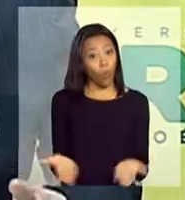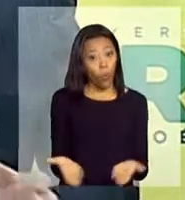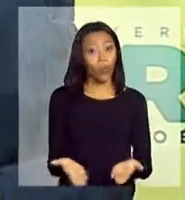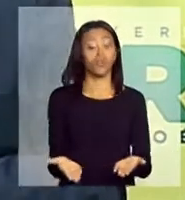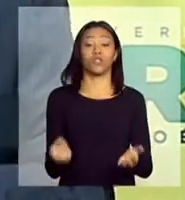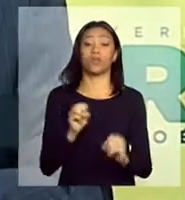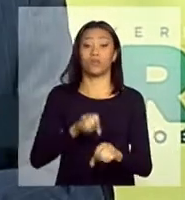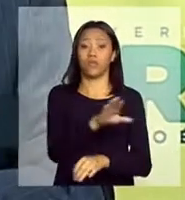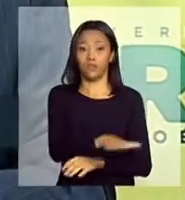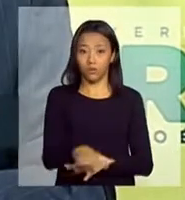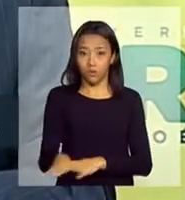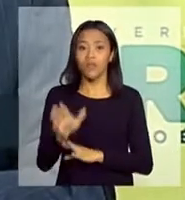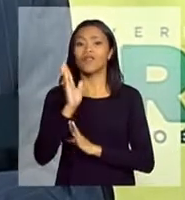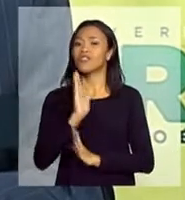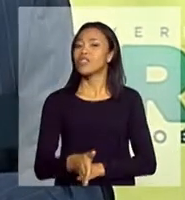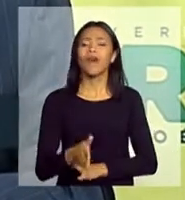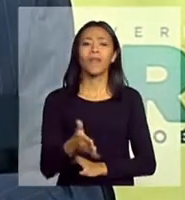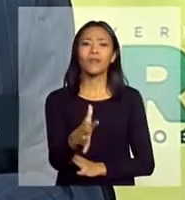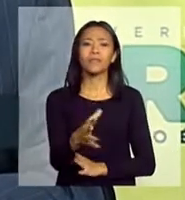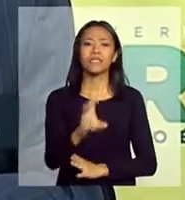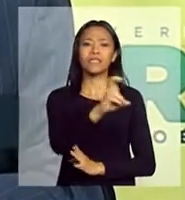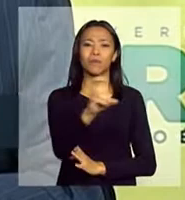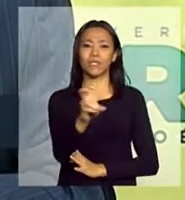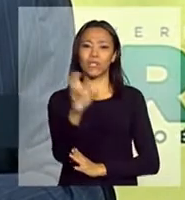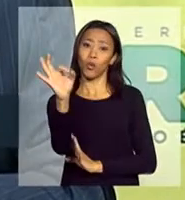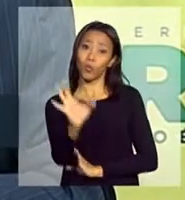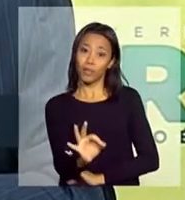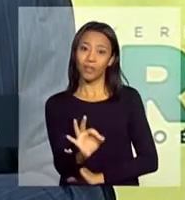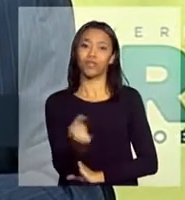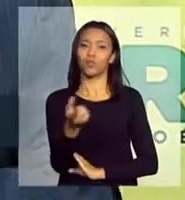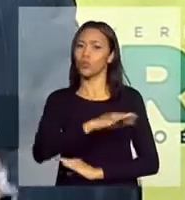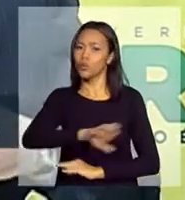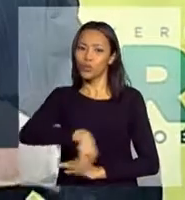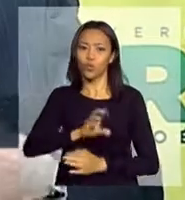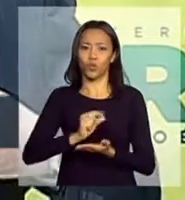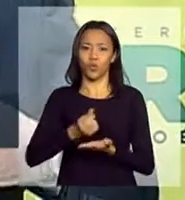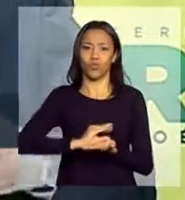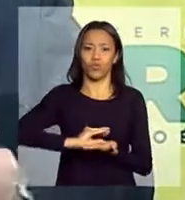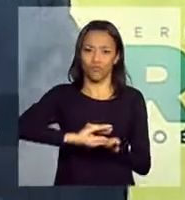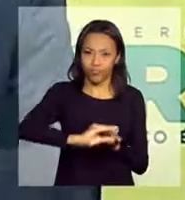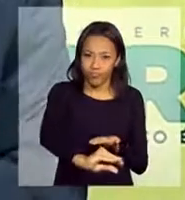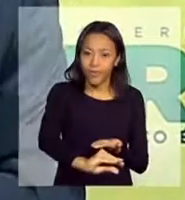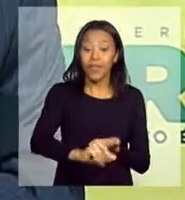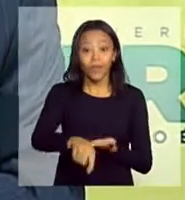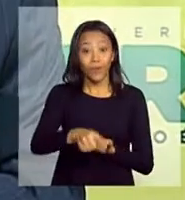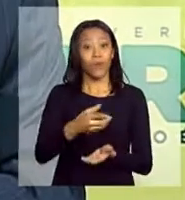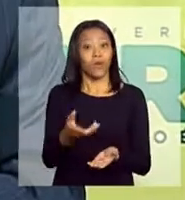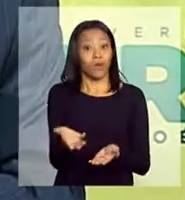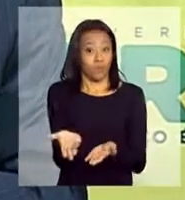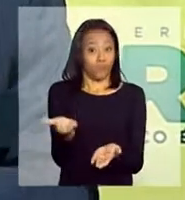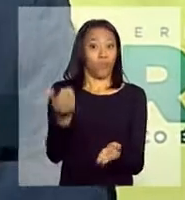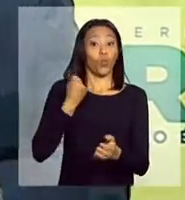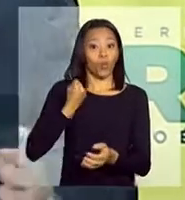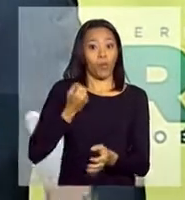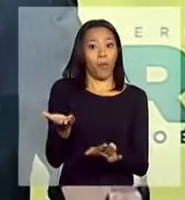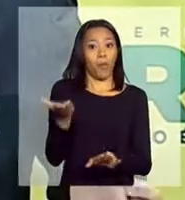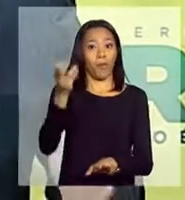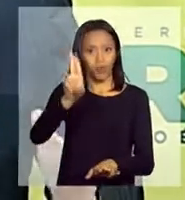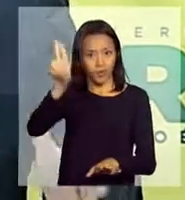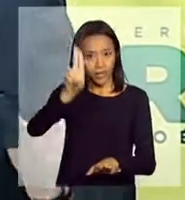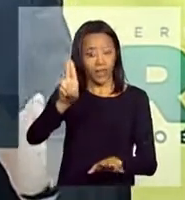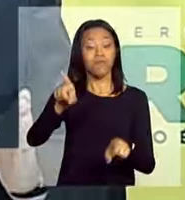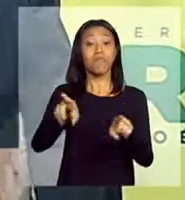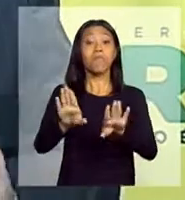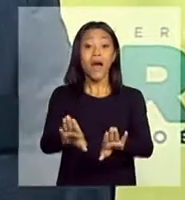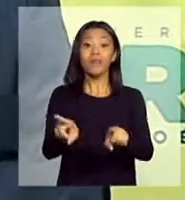básica Já é mais de entorno 55 porcento de investimento Total tá aumentando a crescendo e se superou mas está